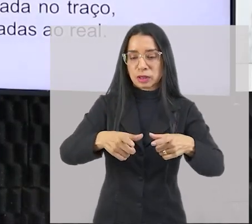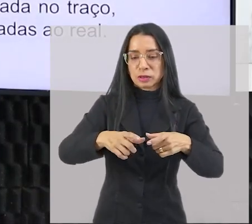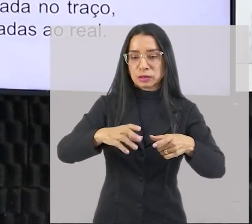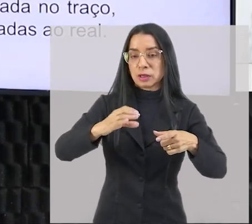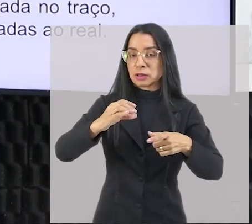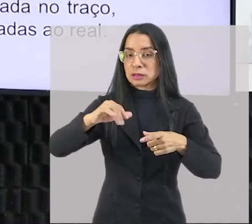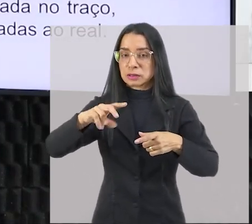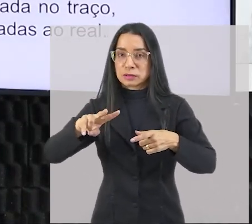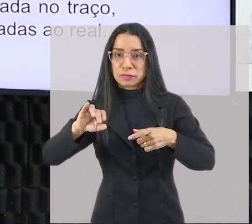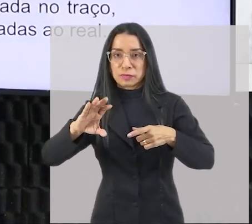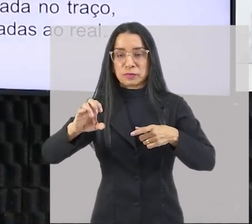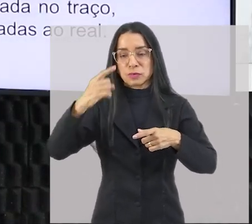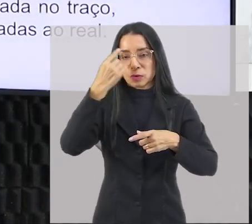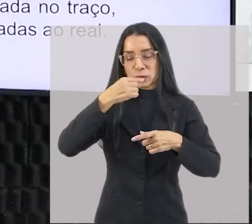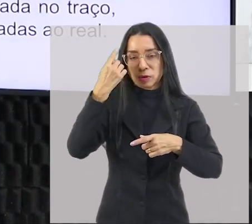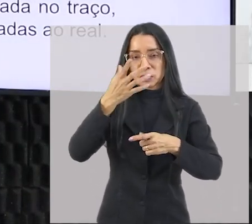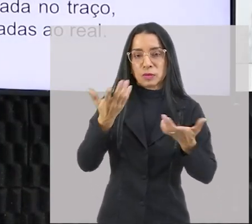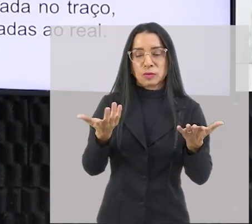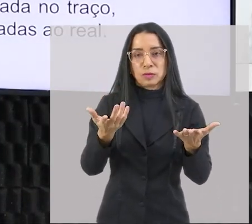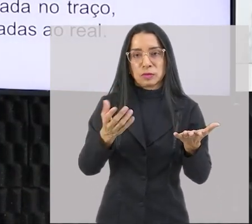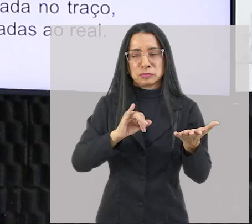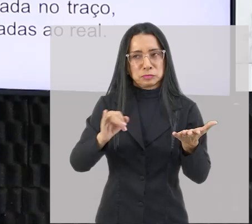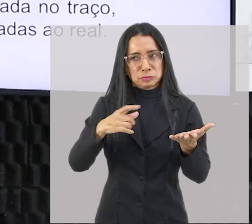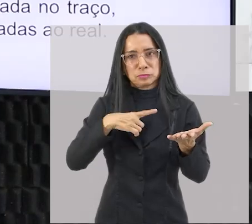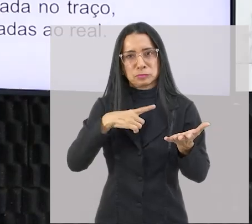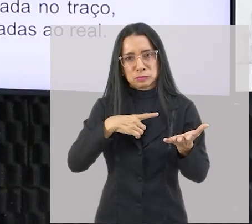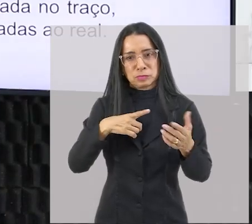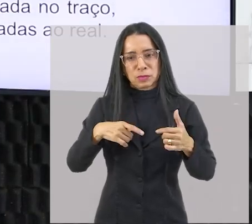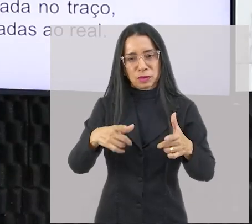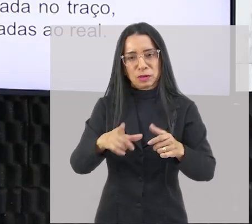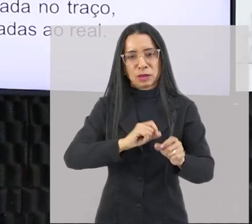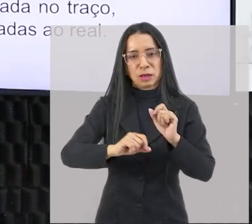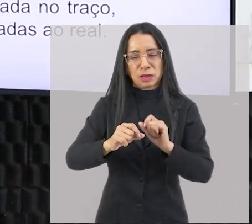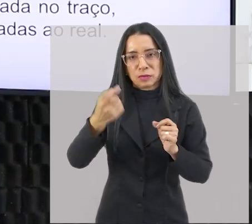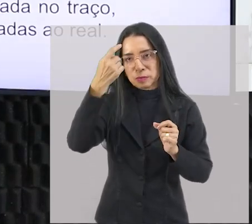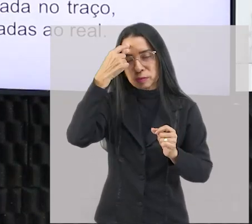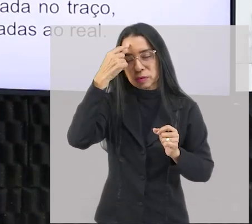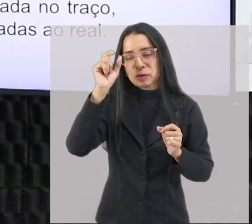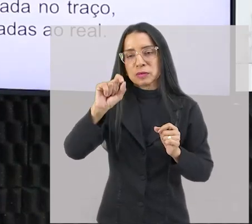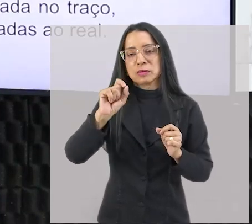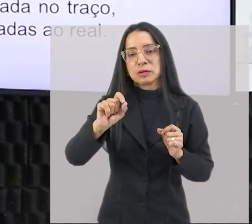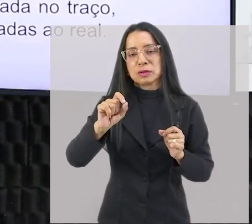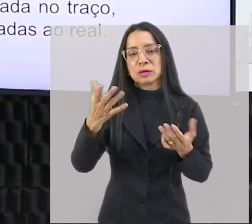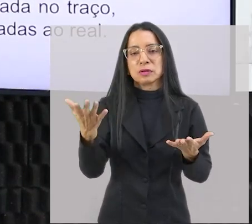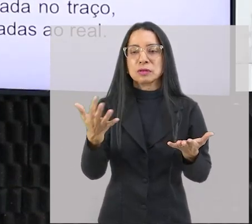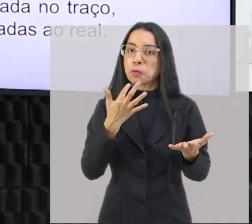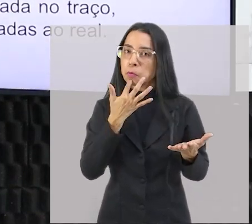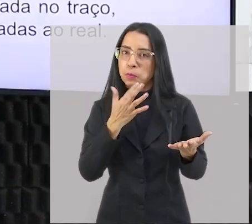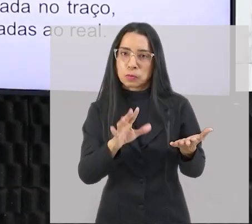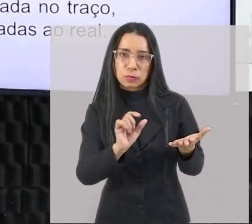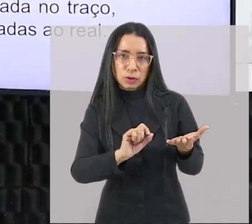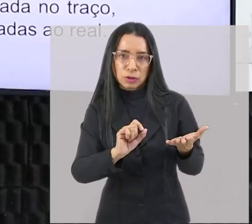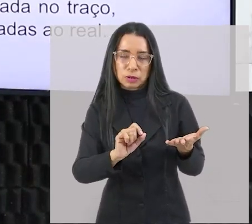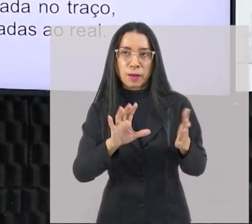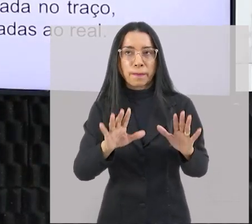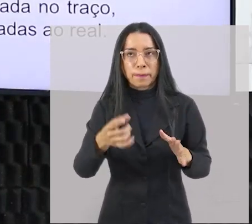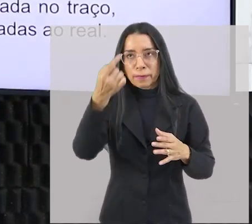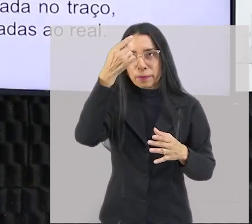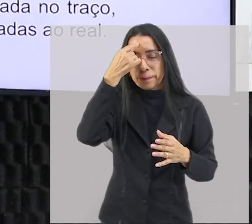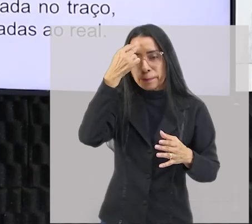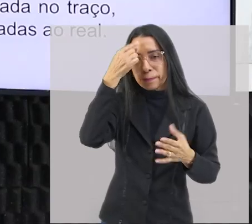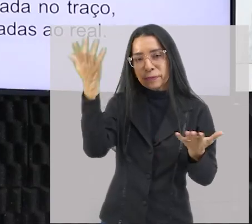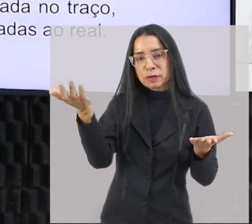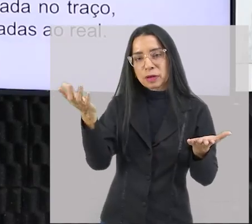fala da Guerra Civil, vamos tentar pensar no seguinte. A gente não tem noção do que é isso, né? Mas vamos analisar. Qual